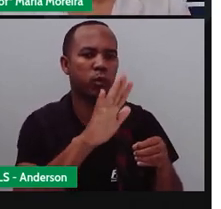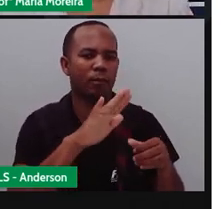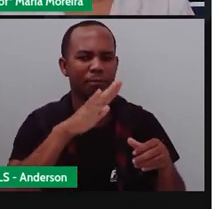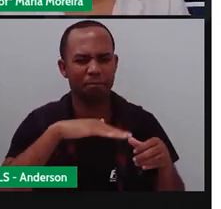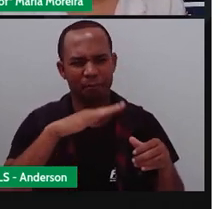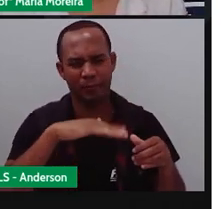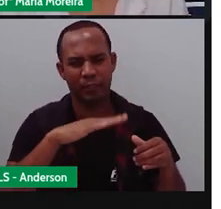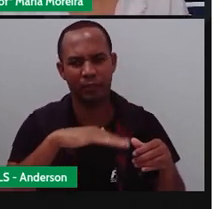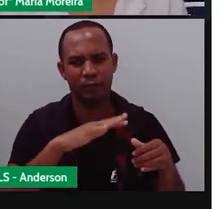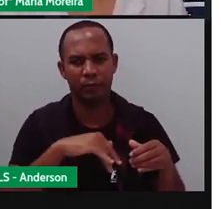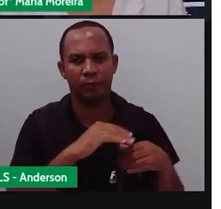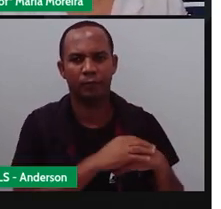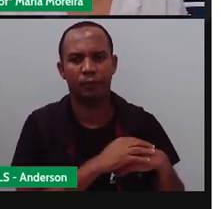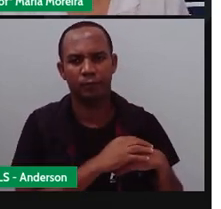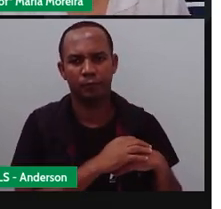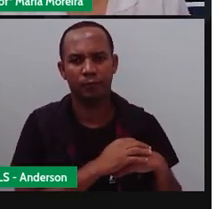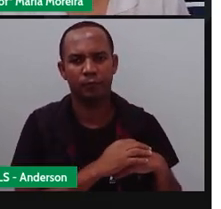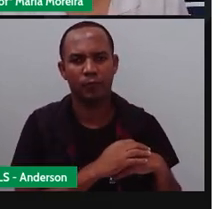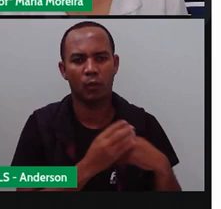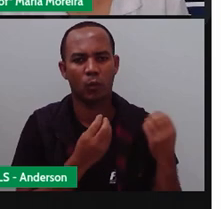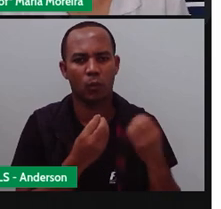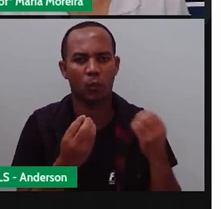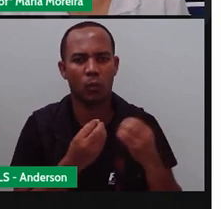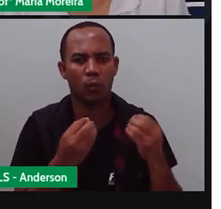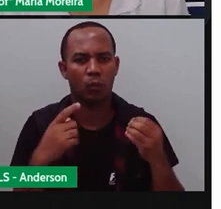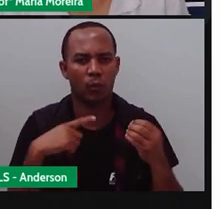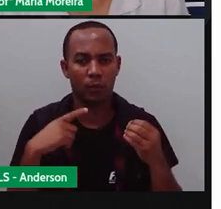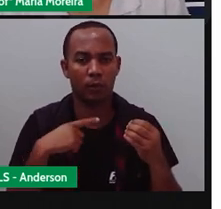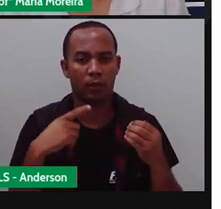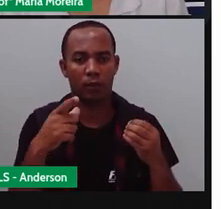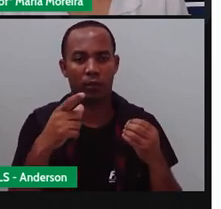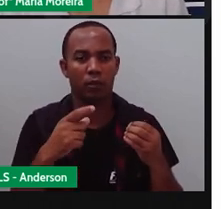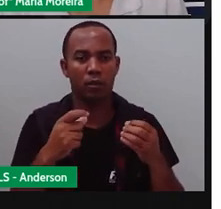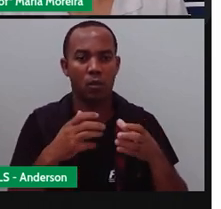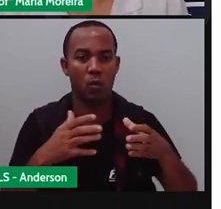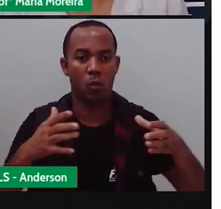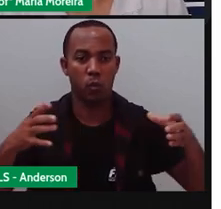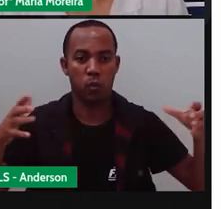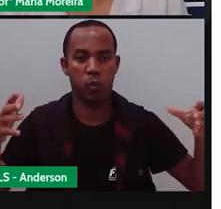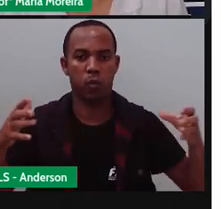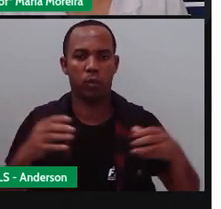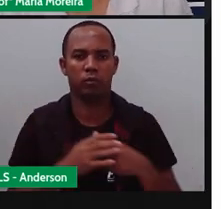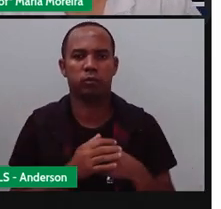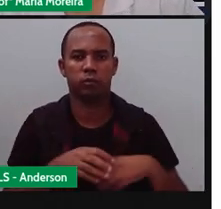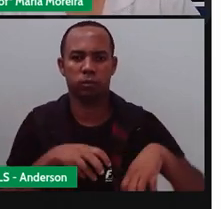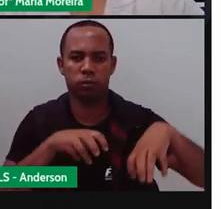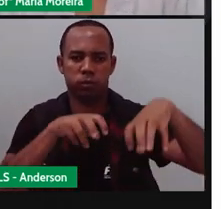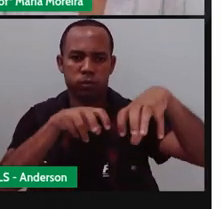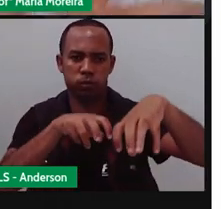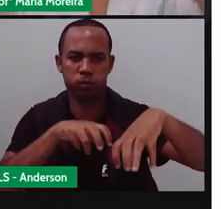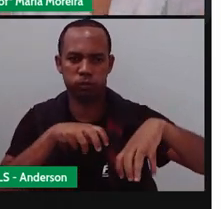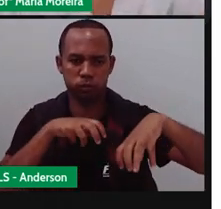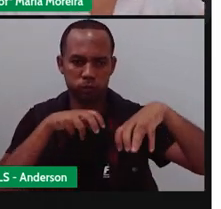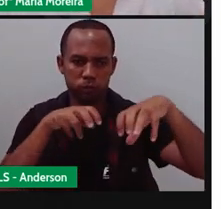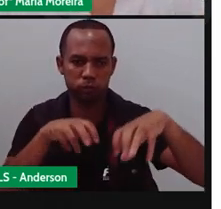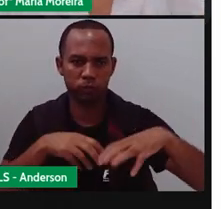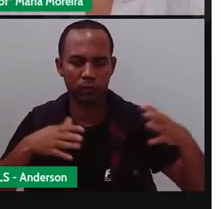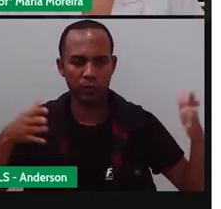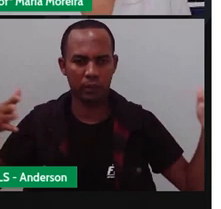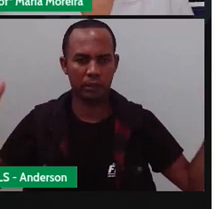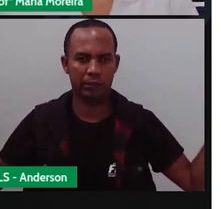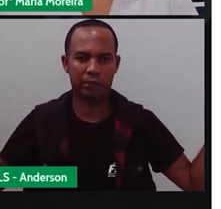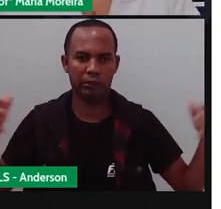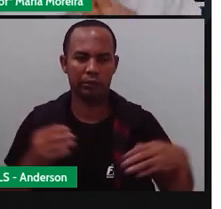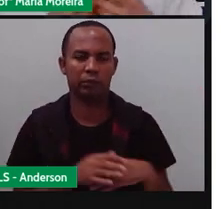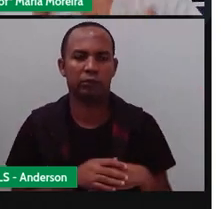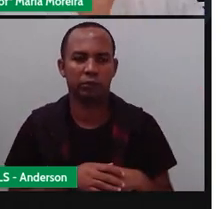proporção dos veículos normais eles são grandes e Poderosos né quem já viu um trator de perto aí sabe o quanto